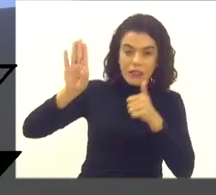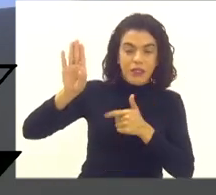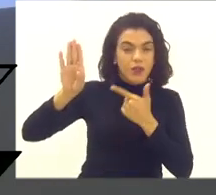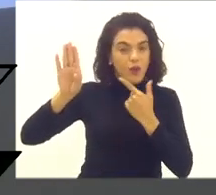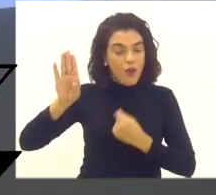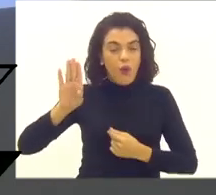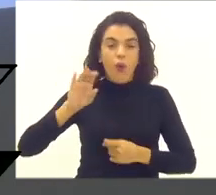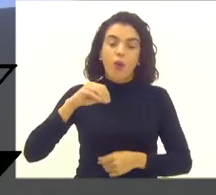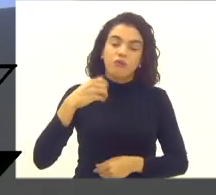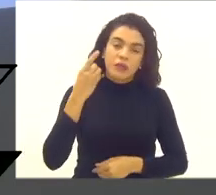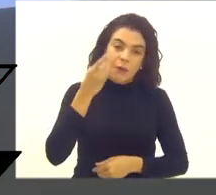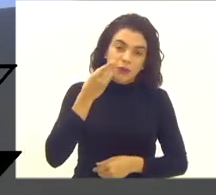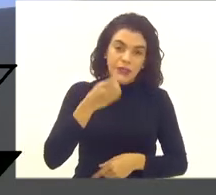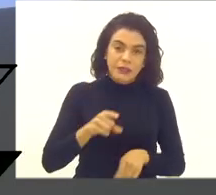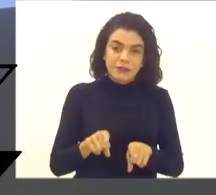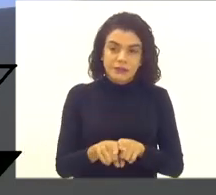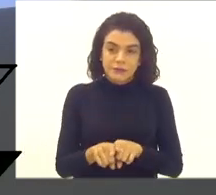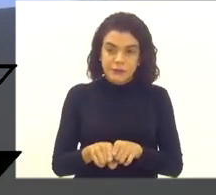deputadas